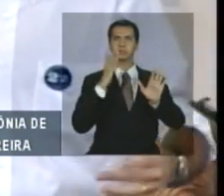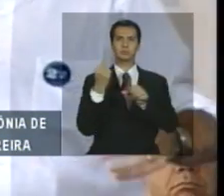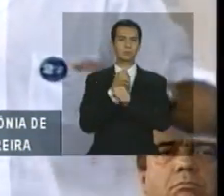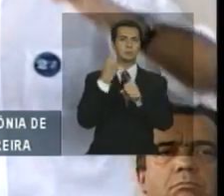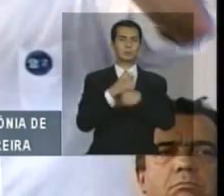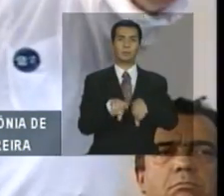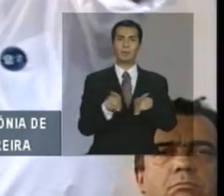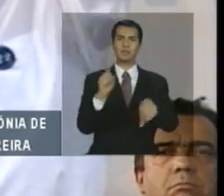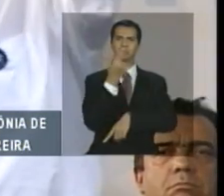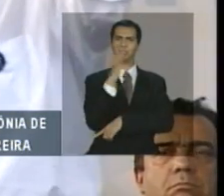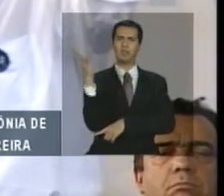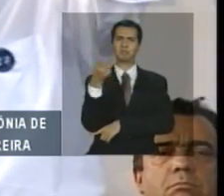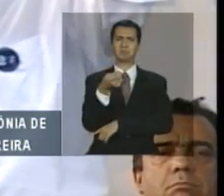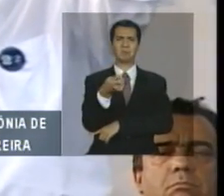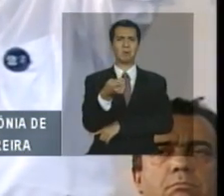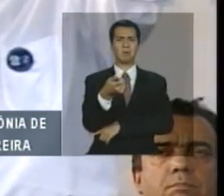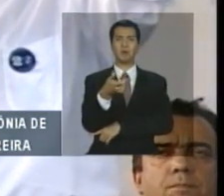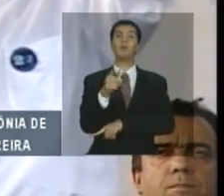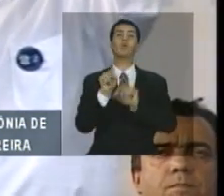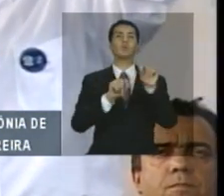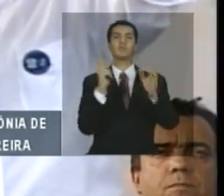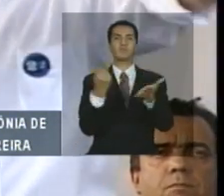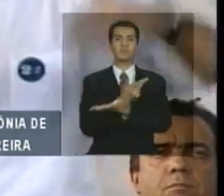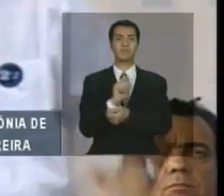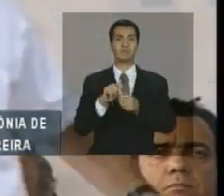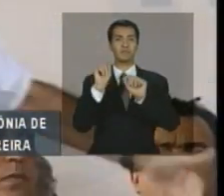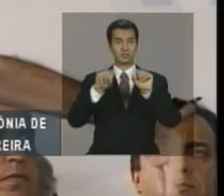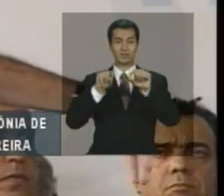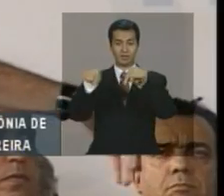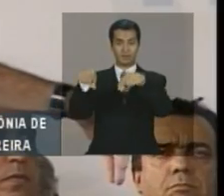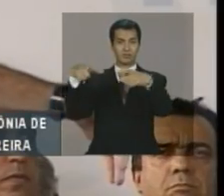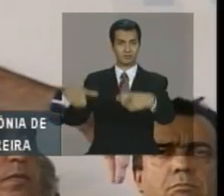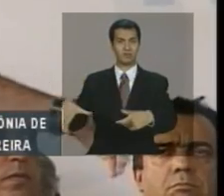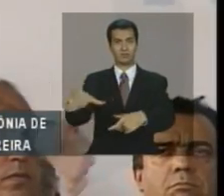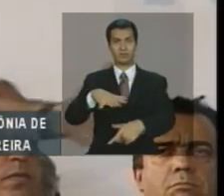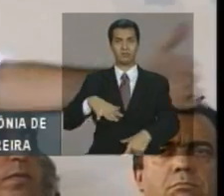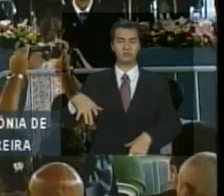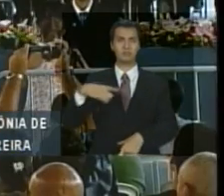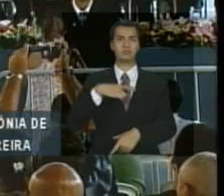árvore. O que a gente vai ter aqui é uma redenção. Tem